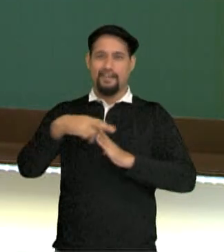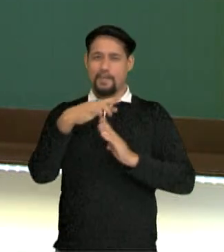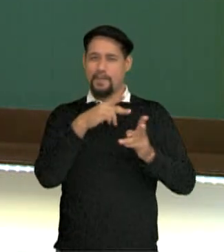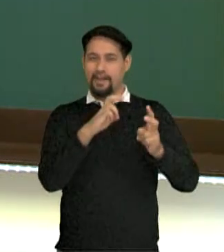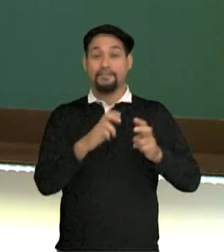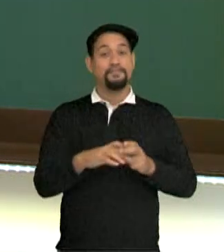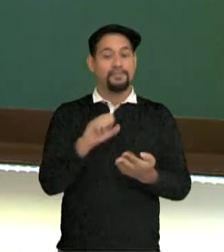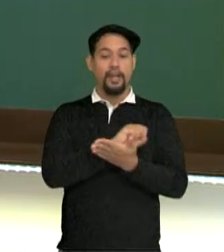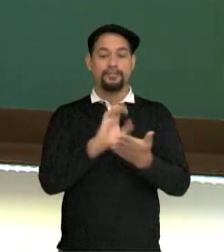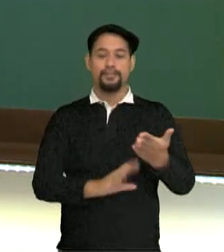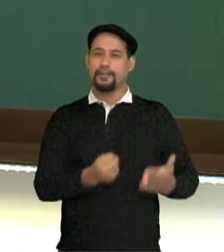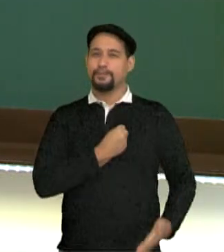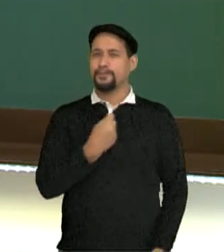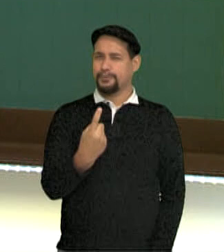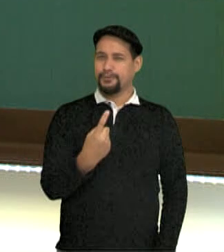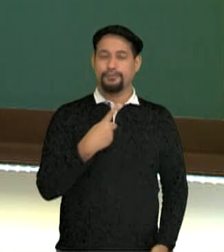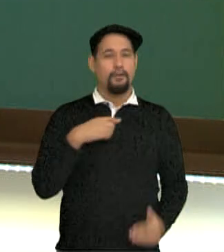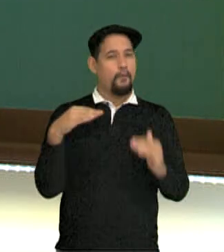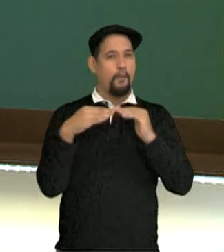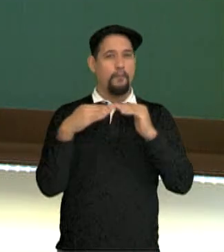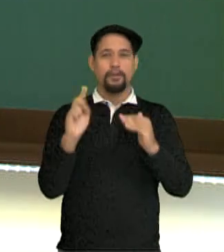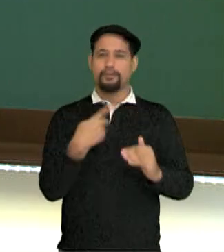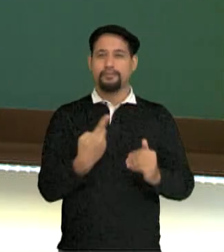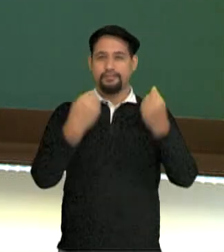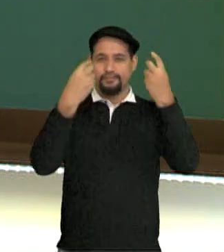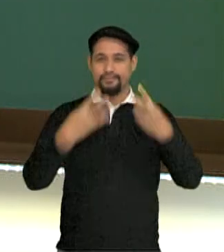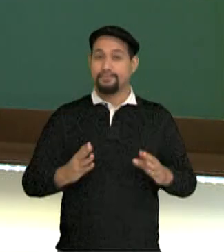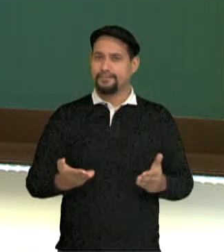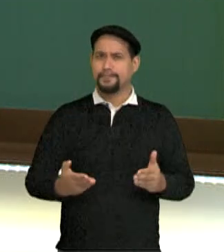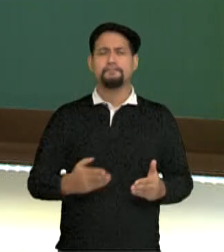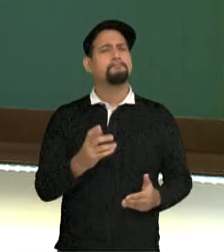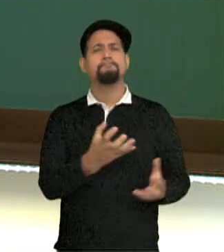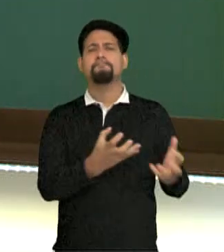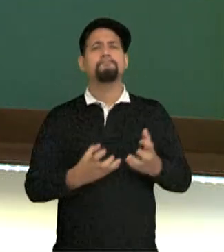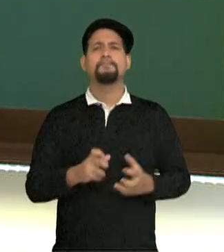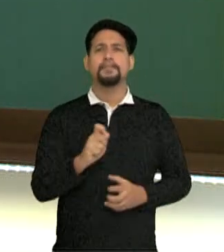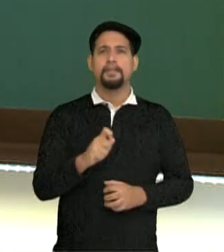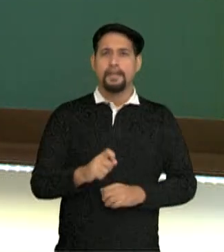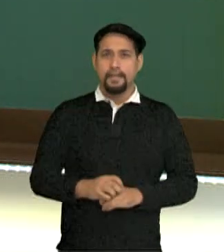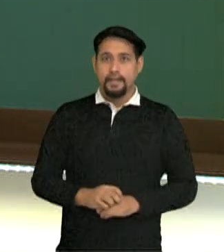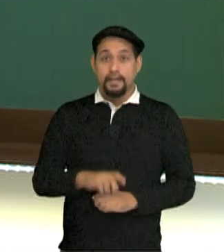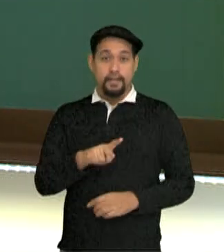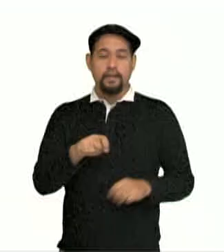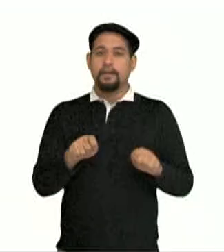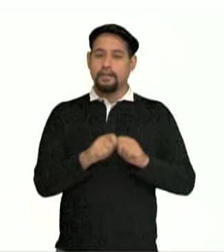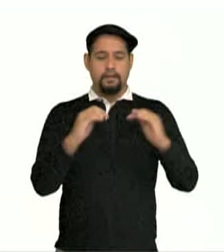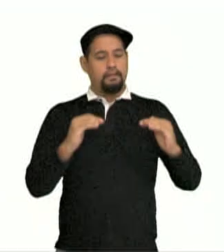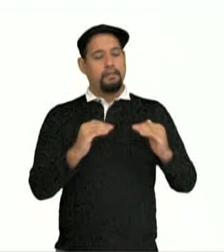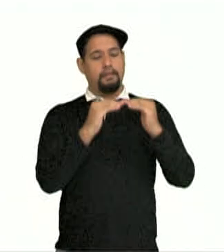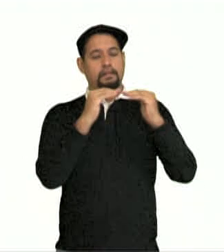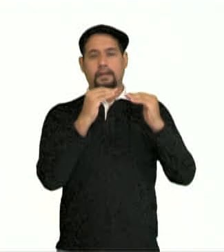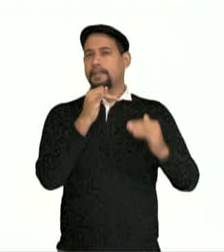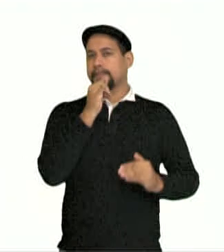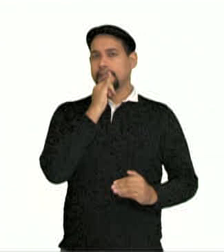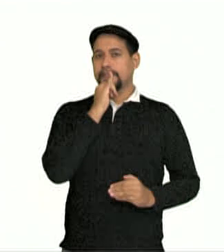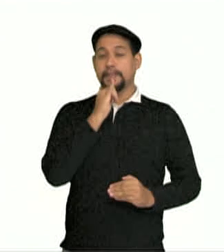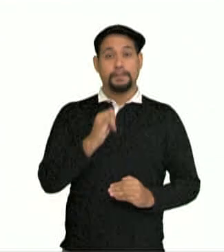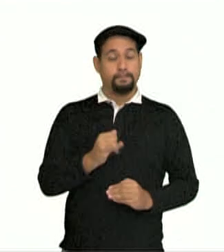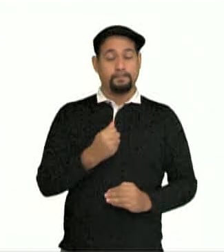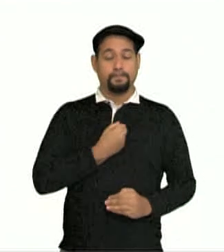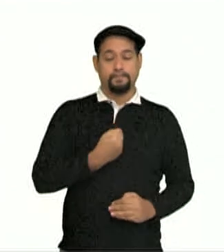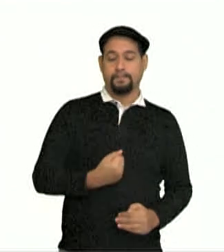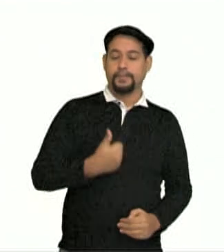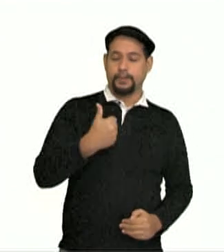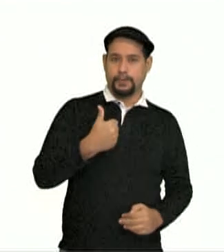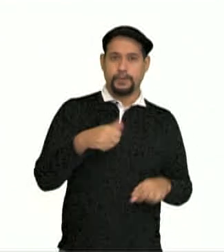A atividade 1 tem a ver com o que a gente estava explicando até agora. Então, o que eu quero? Que você relacione com 1,